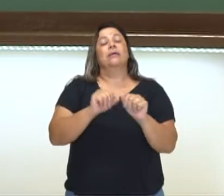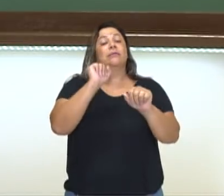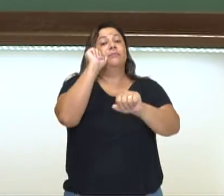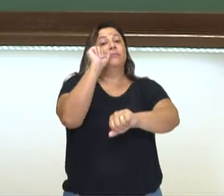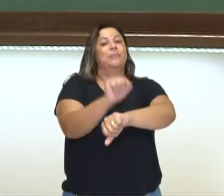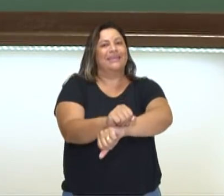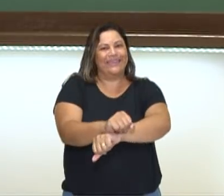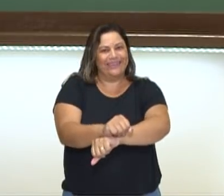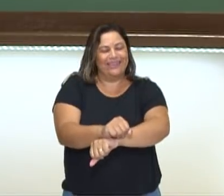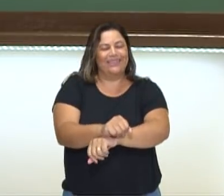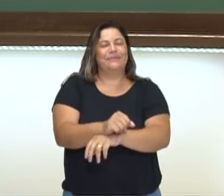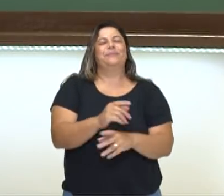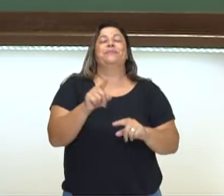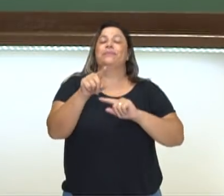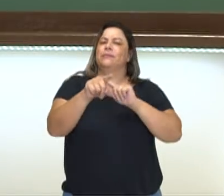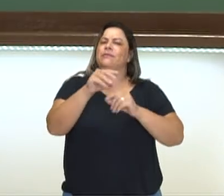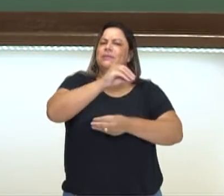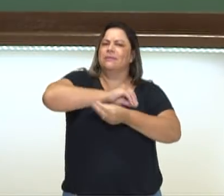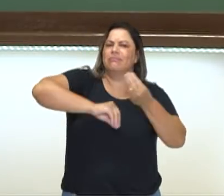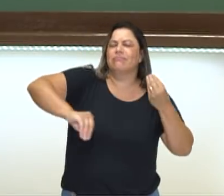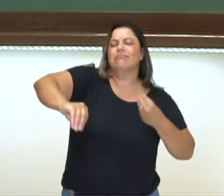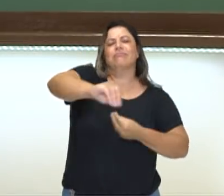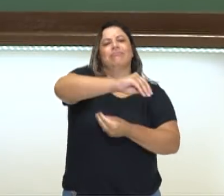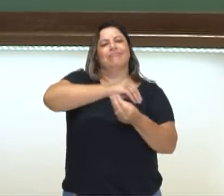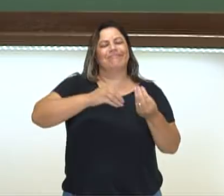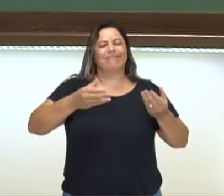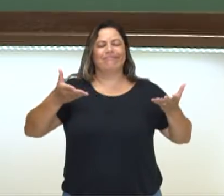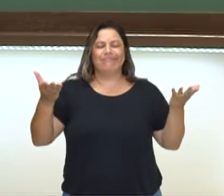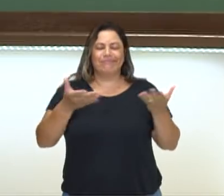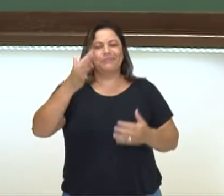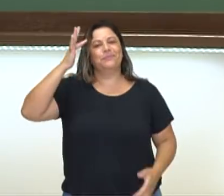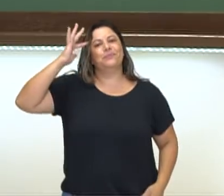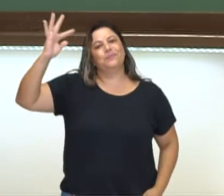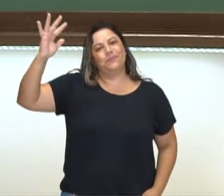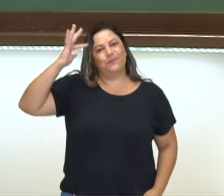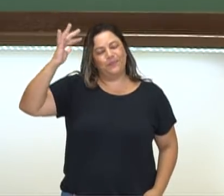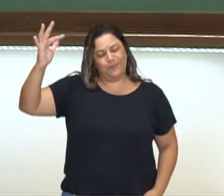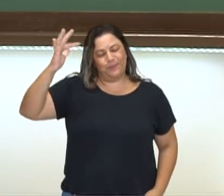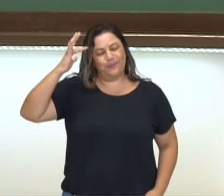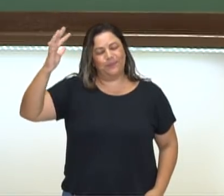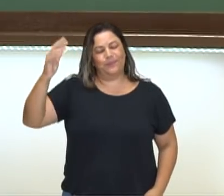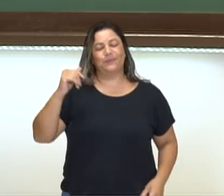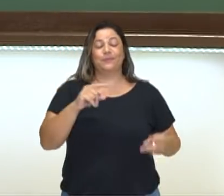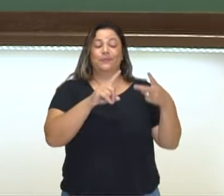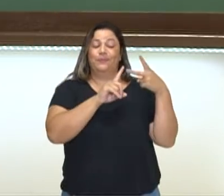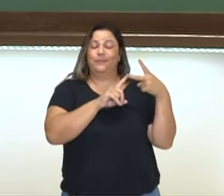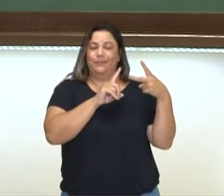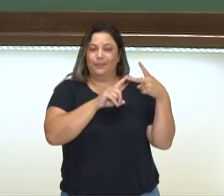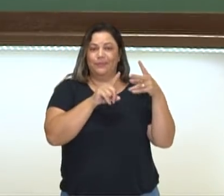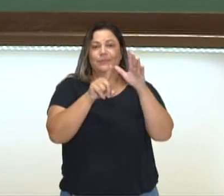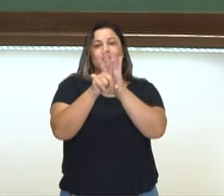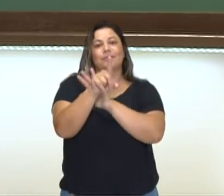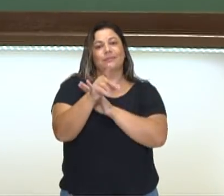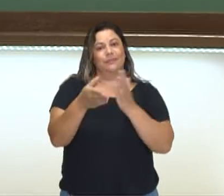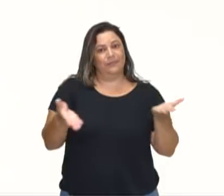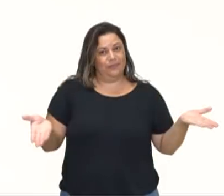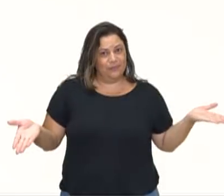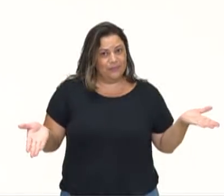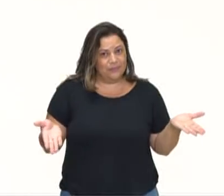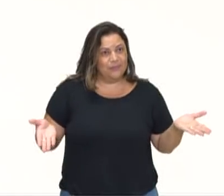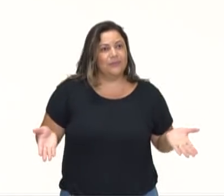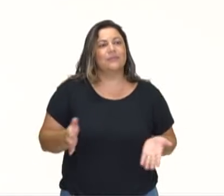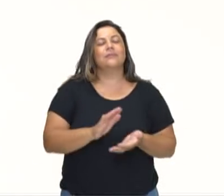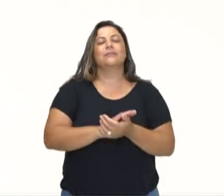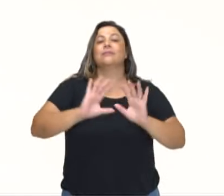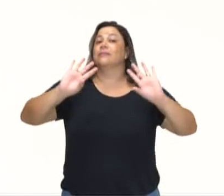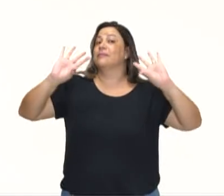aqui para vocês se envolverem na nossa reflexão, fazendo o nosso segundo quiz da aula de hoje. As festas